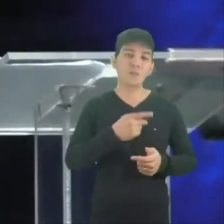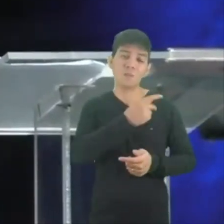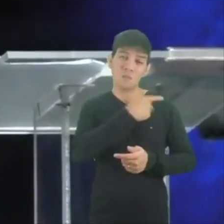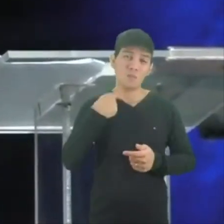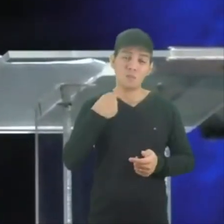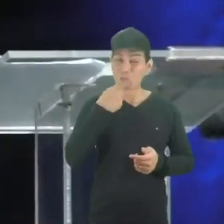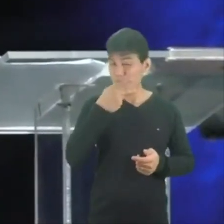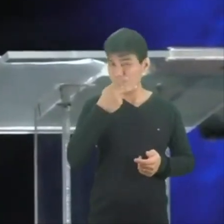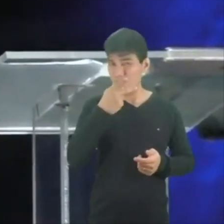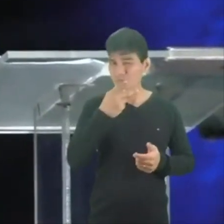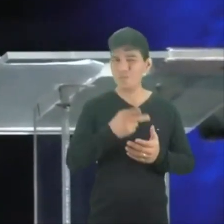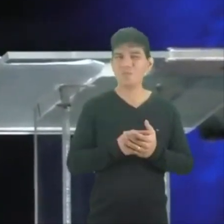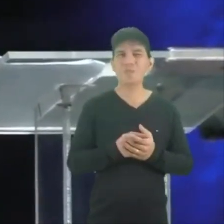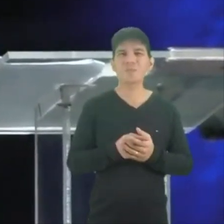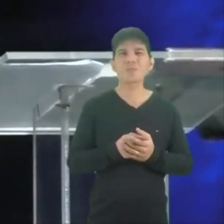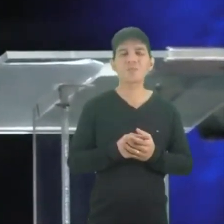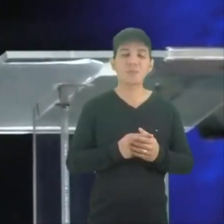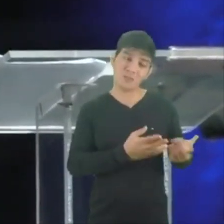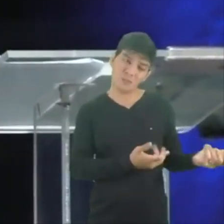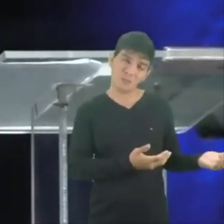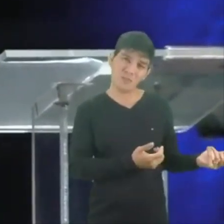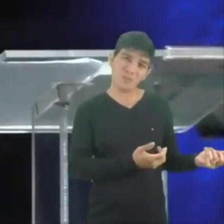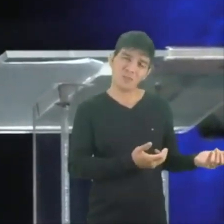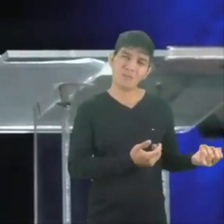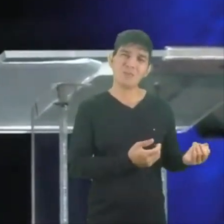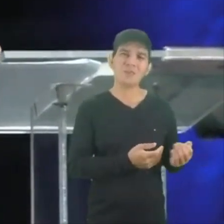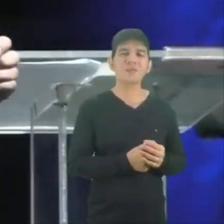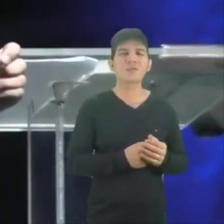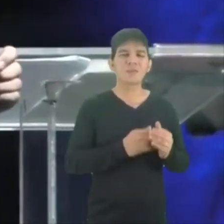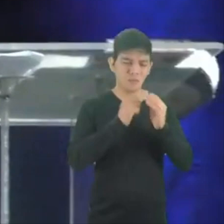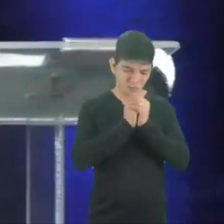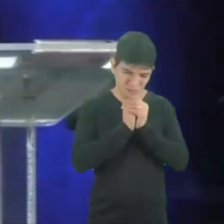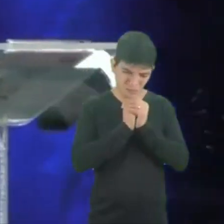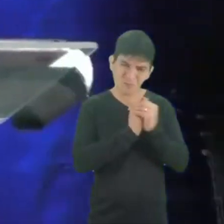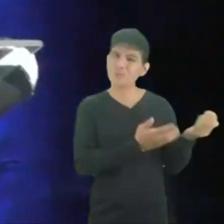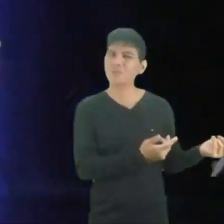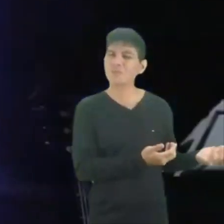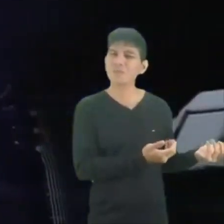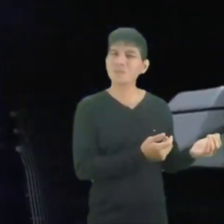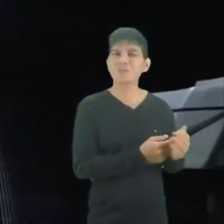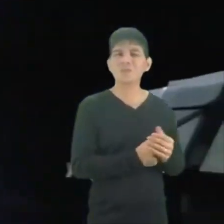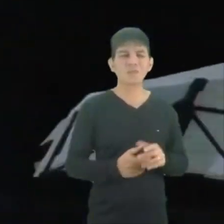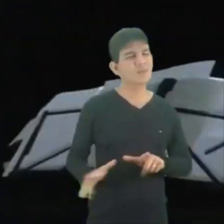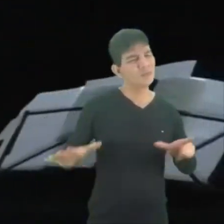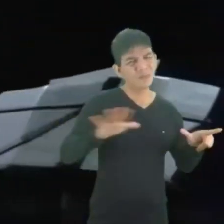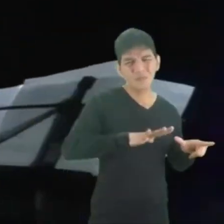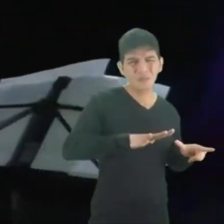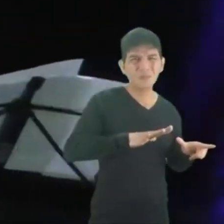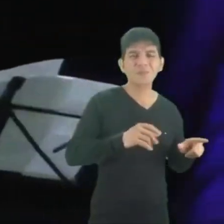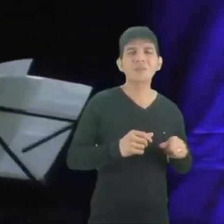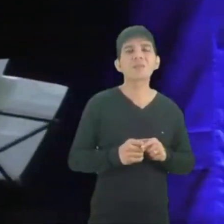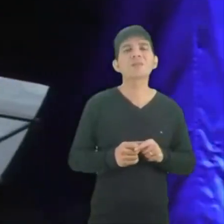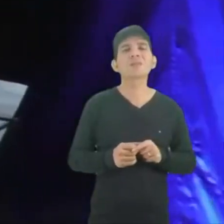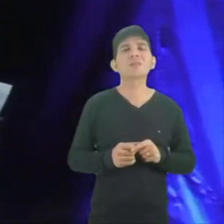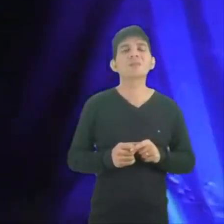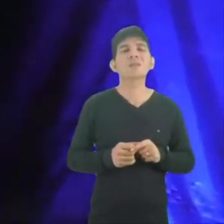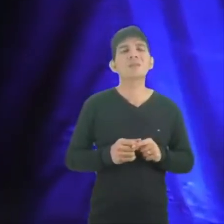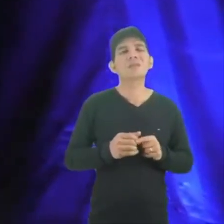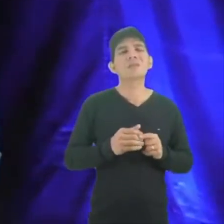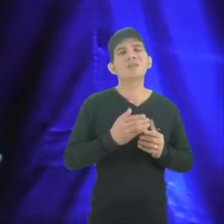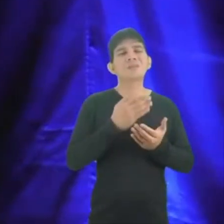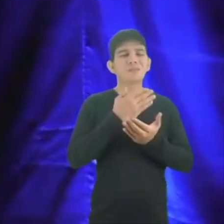a respeito de um adolescente. Irmão, vamos orar por fulano de tal, que essa semana perdeu a sua